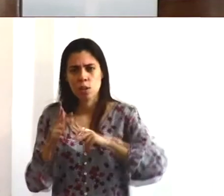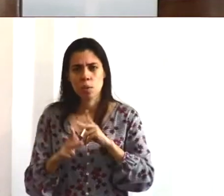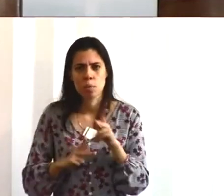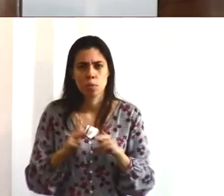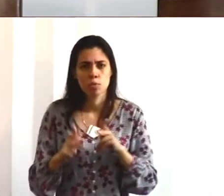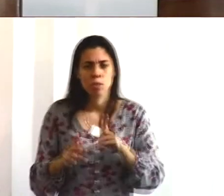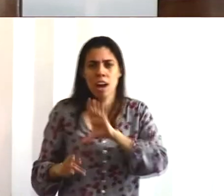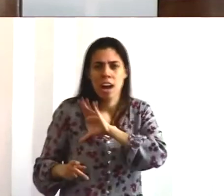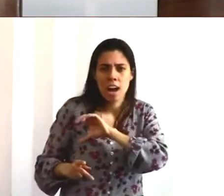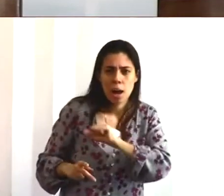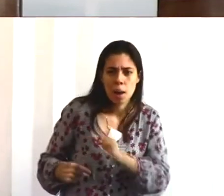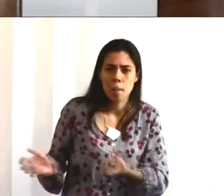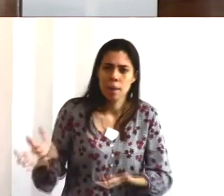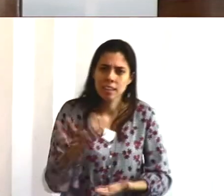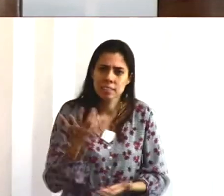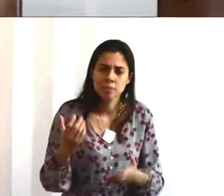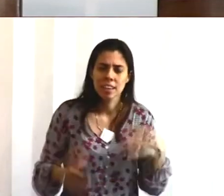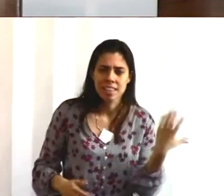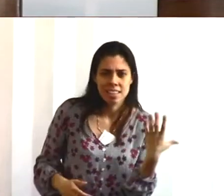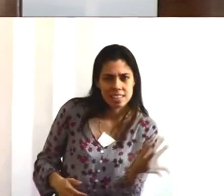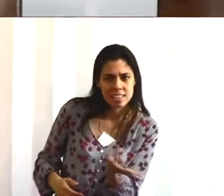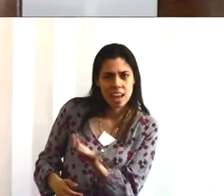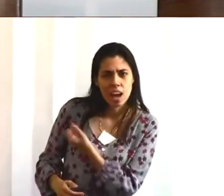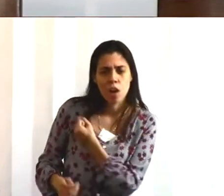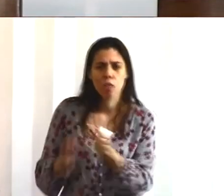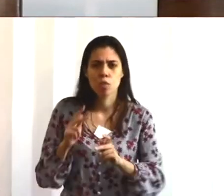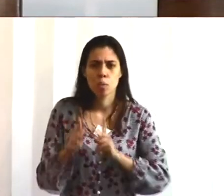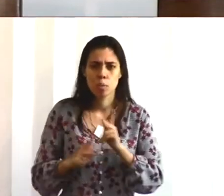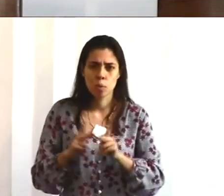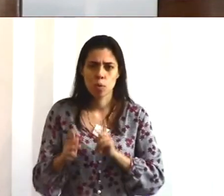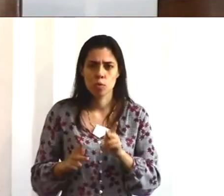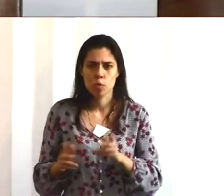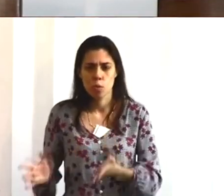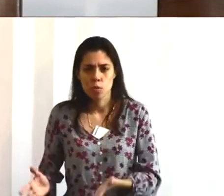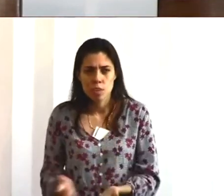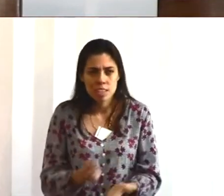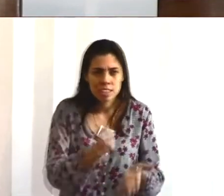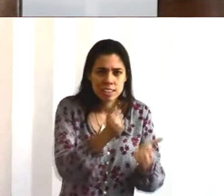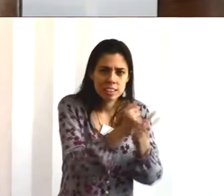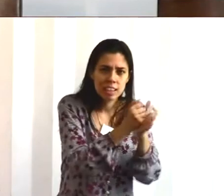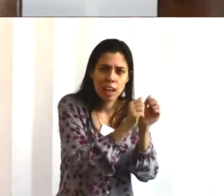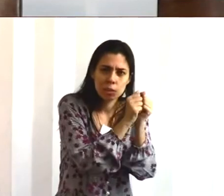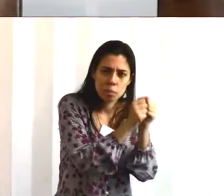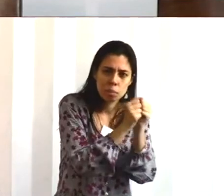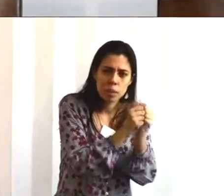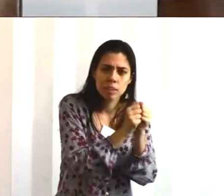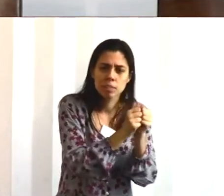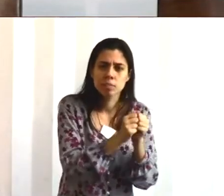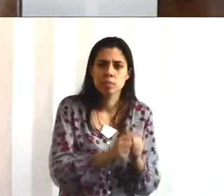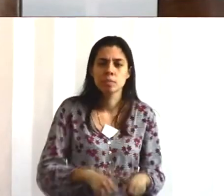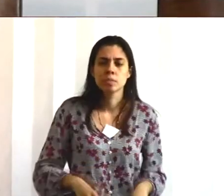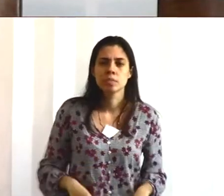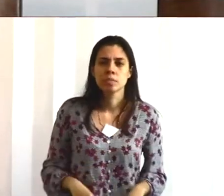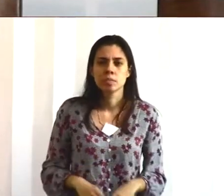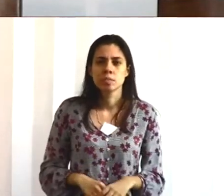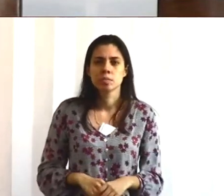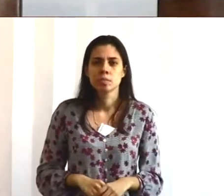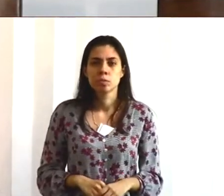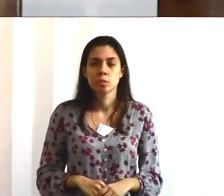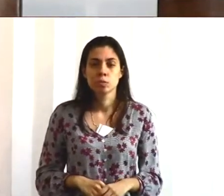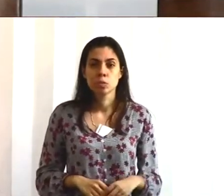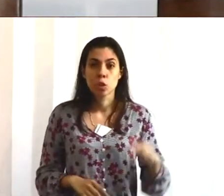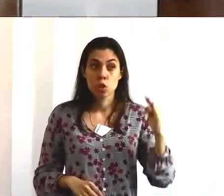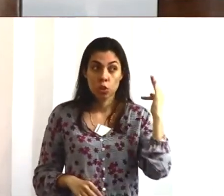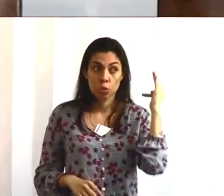seu povo, salva o seu povo, e leva o seu povo na esperança de que de fato Ele enviará novamente o seu